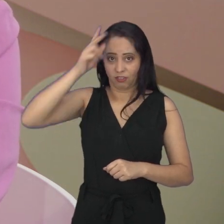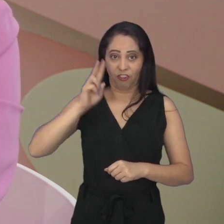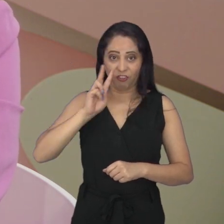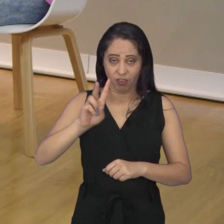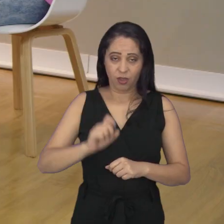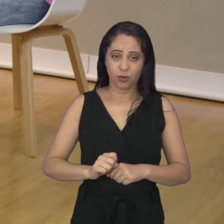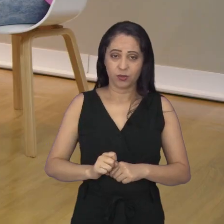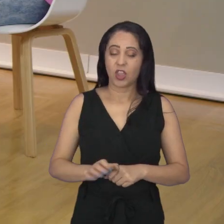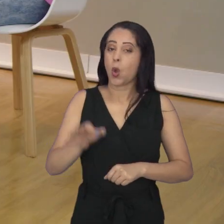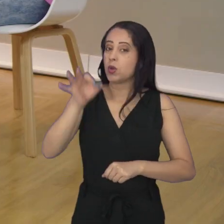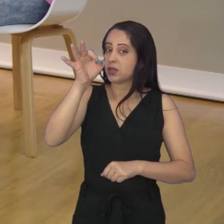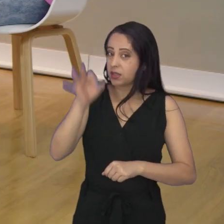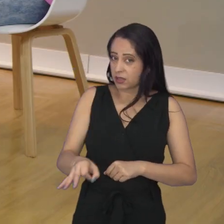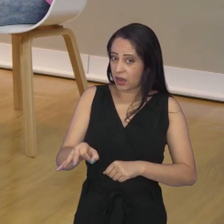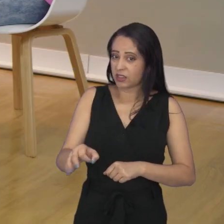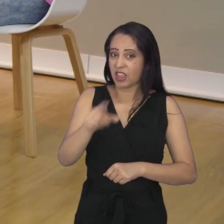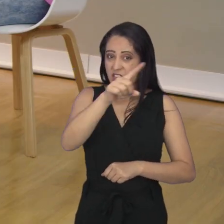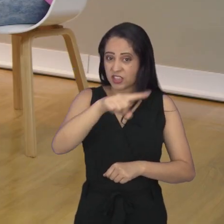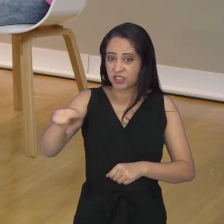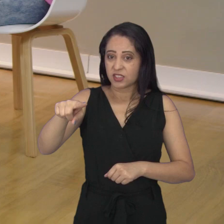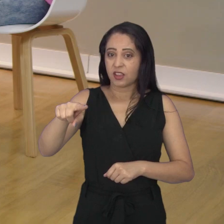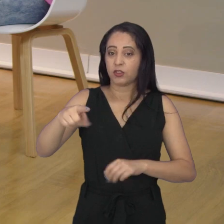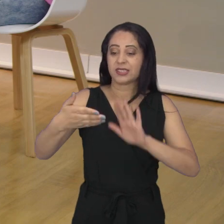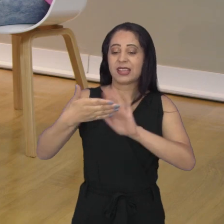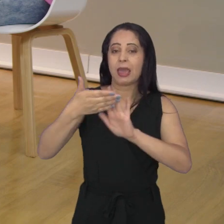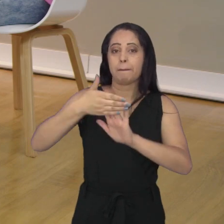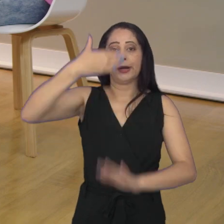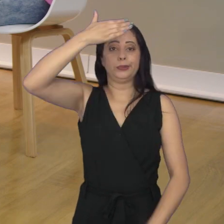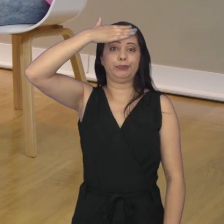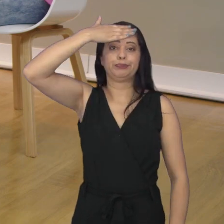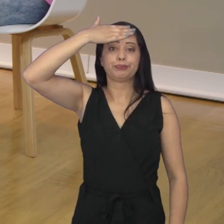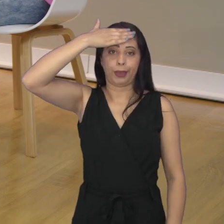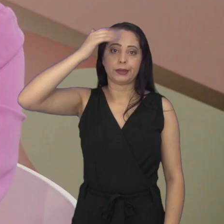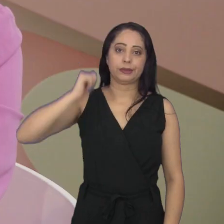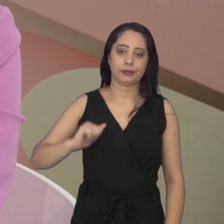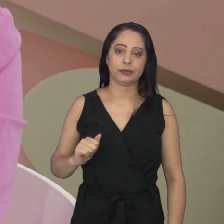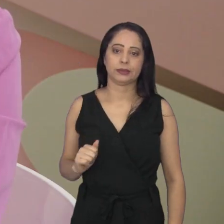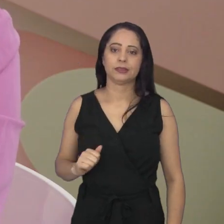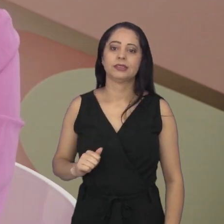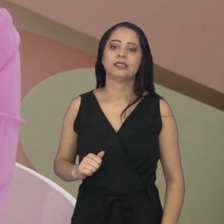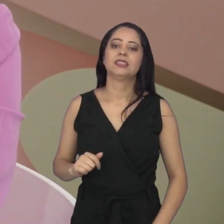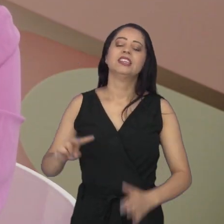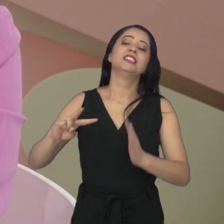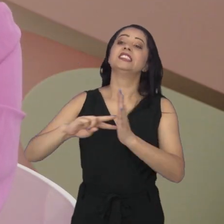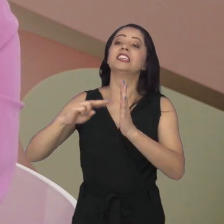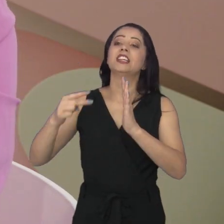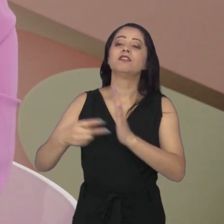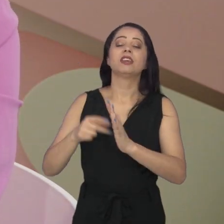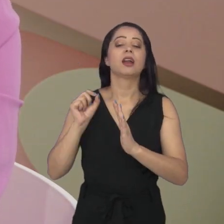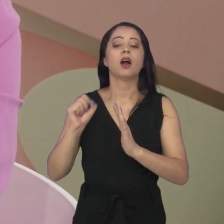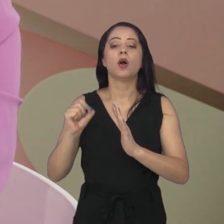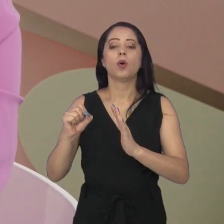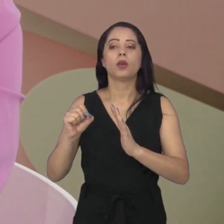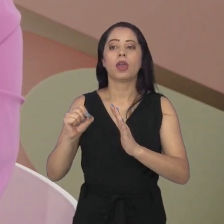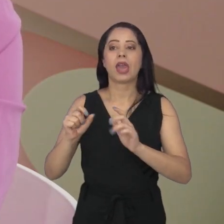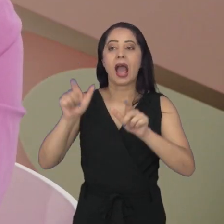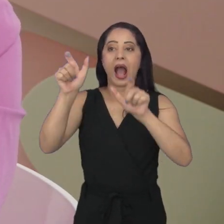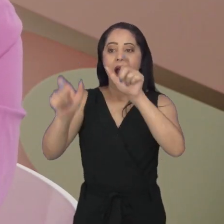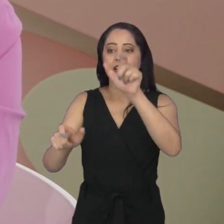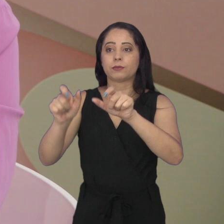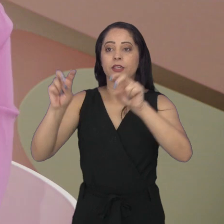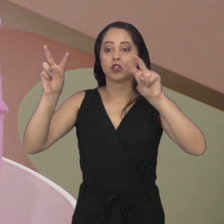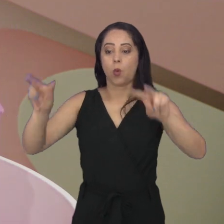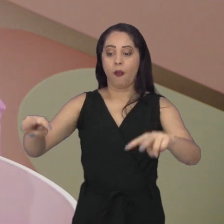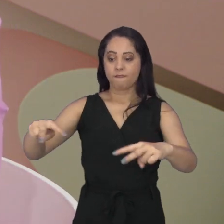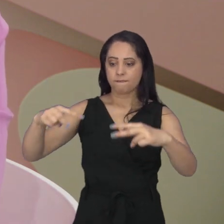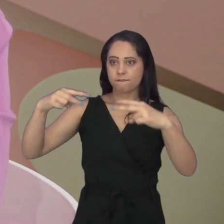Ó, tá vendo? Eu tenho certeza que você aí de casa colocou a mão na testa. E isso é um fator aí que, com